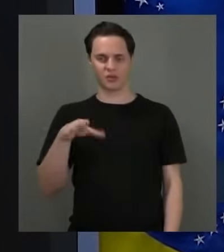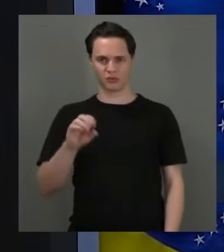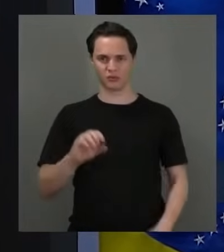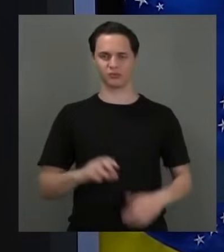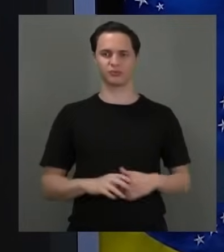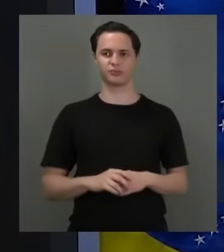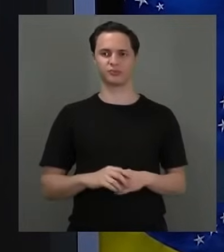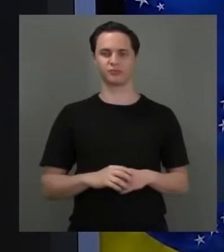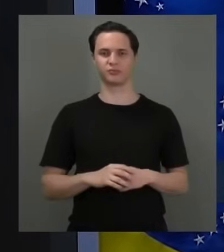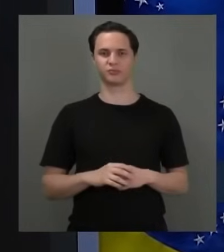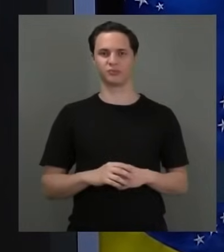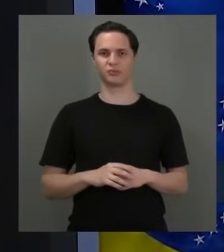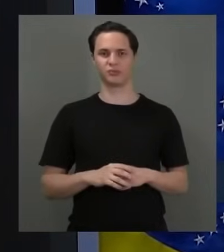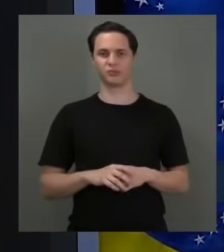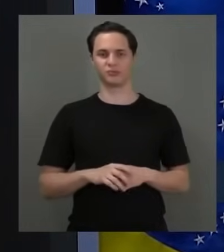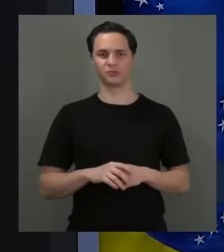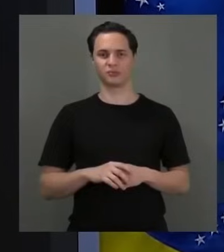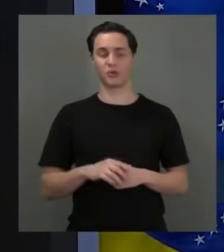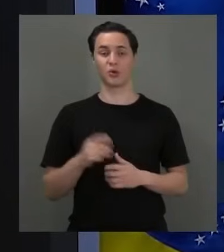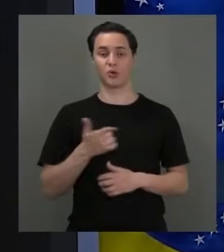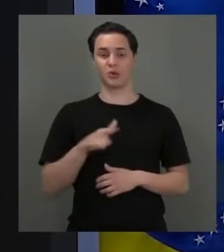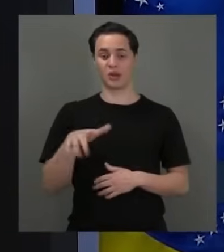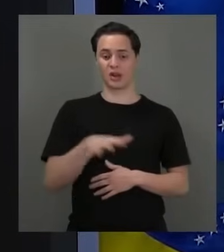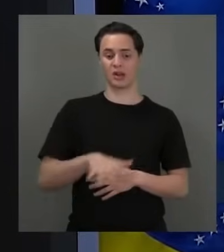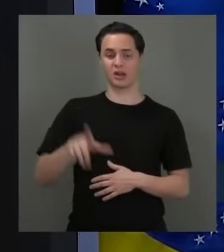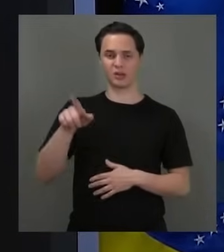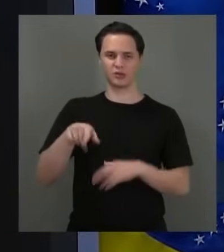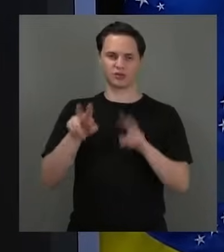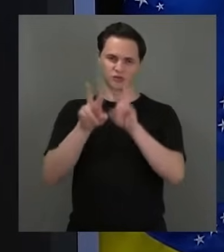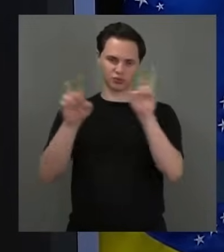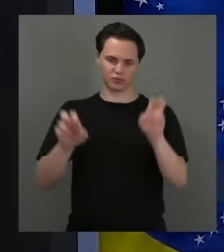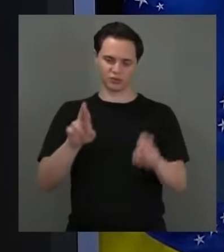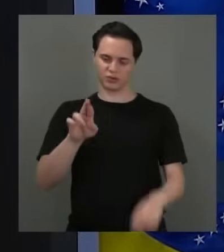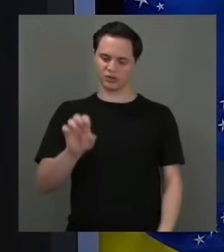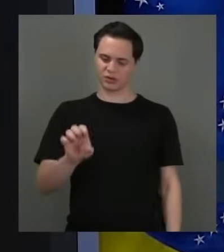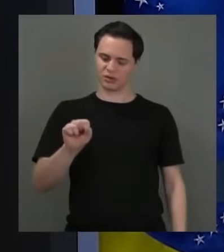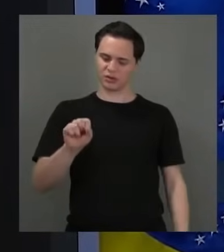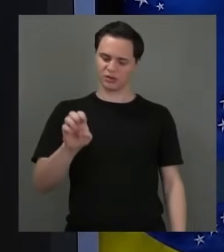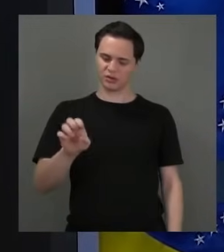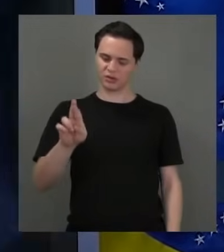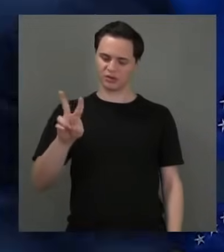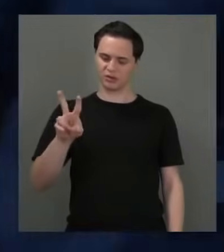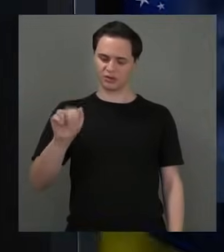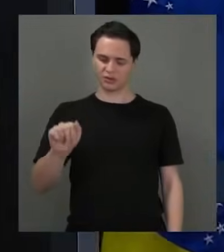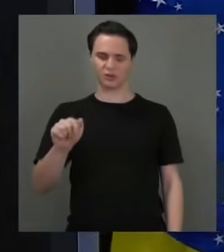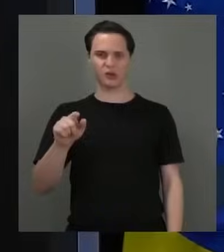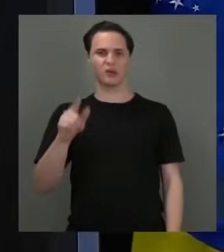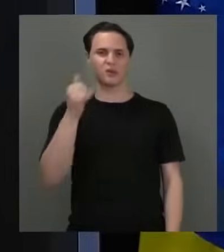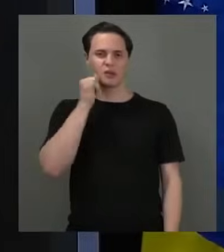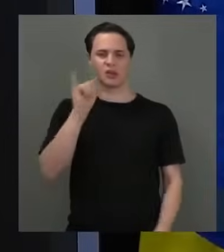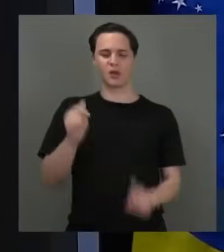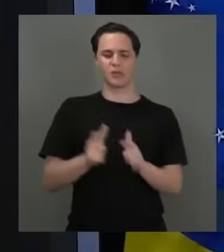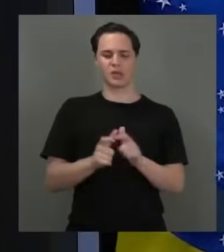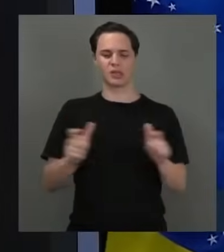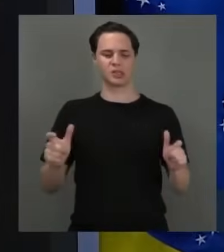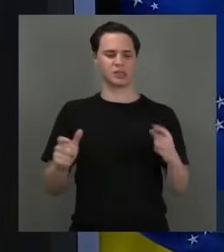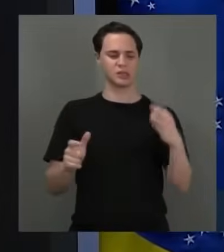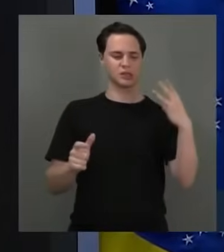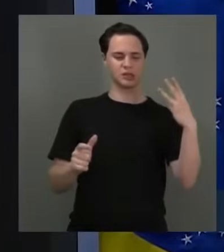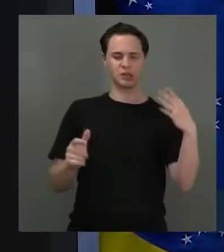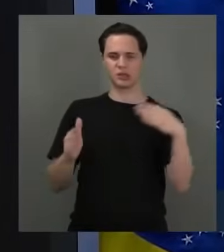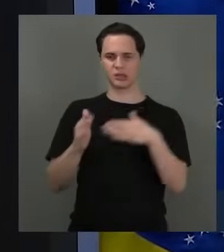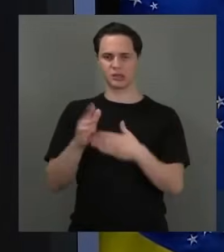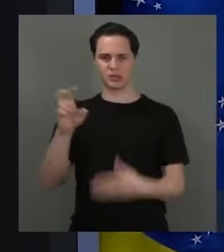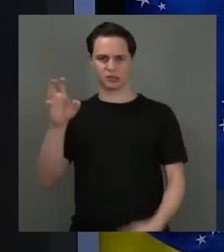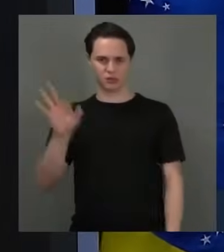com relação à reserva, né, quando falo seguro reserva, né, para que não aumente de 3% para 5%, como está